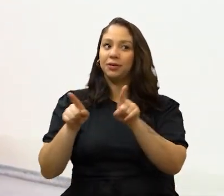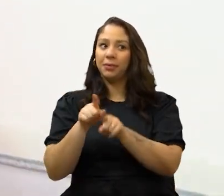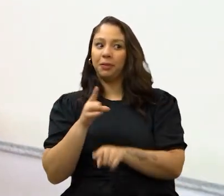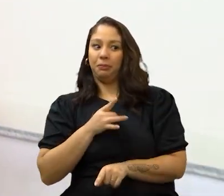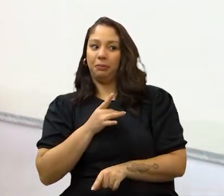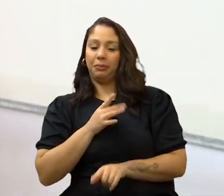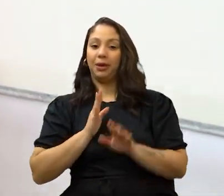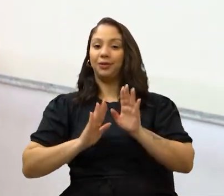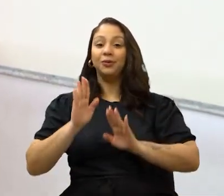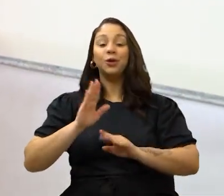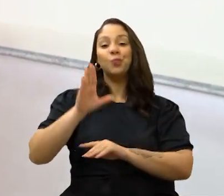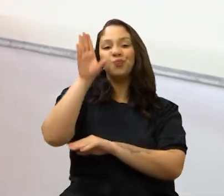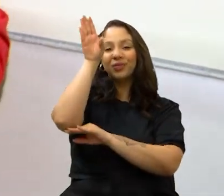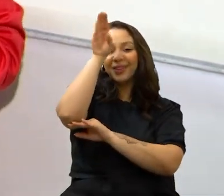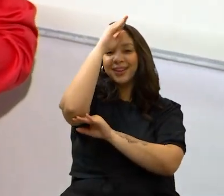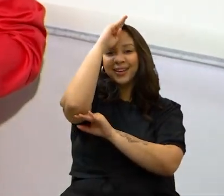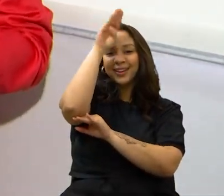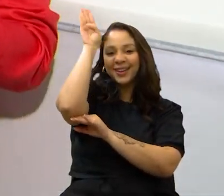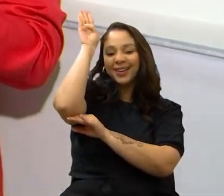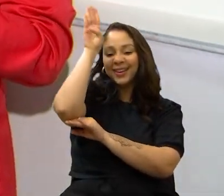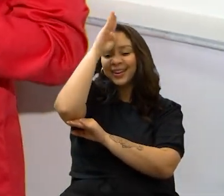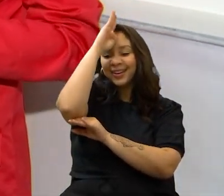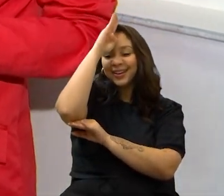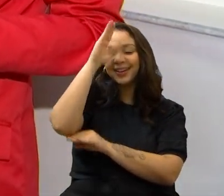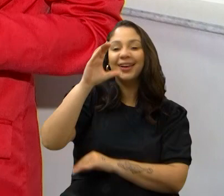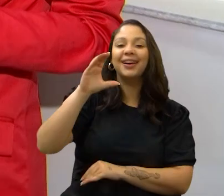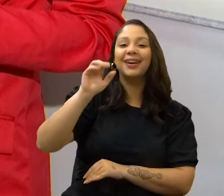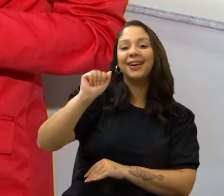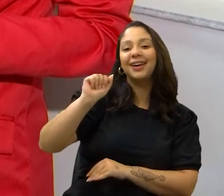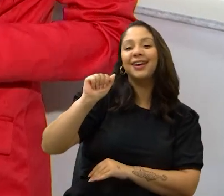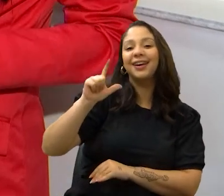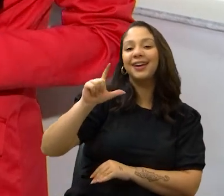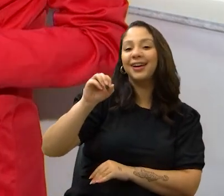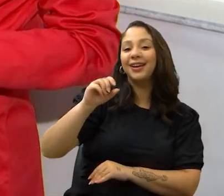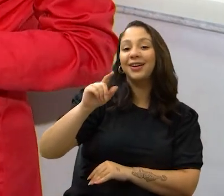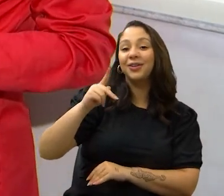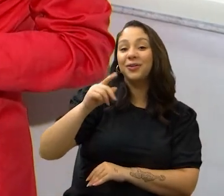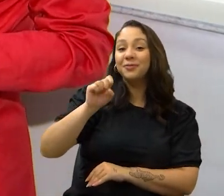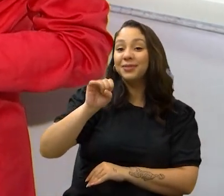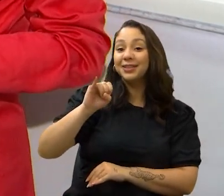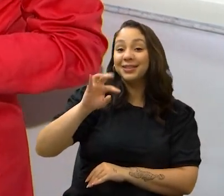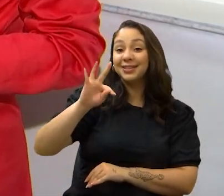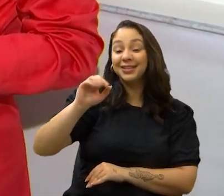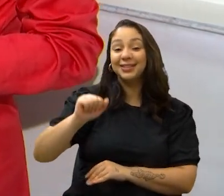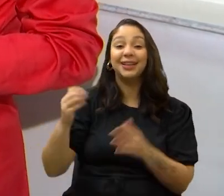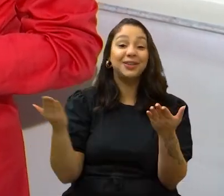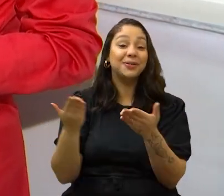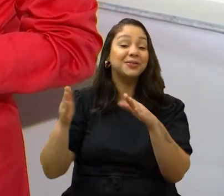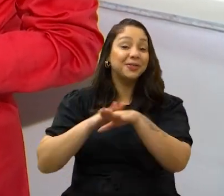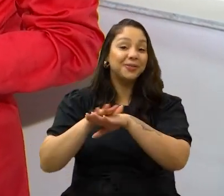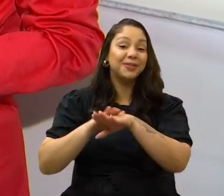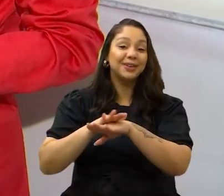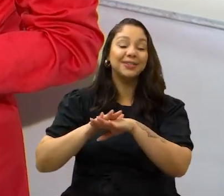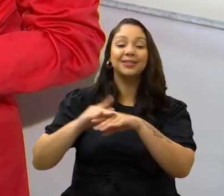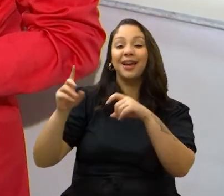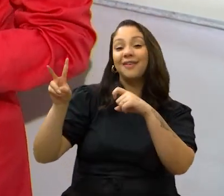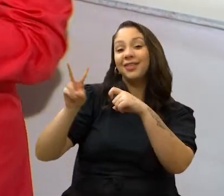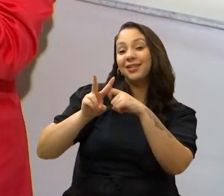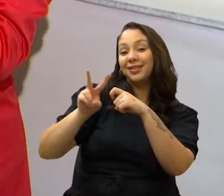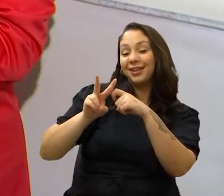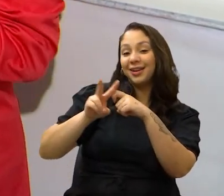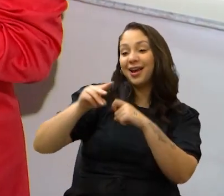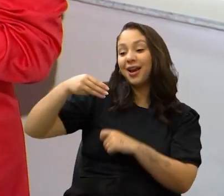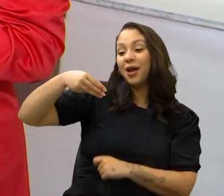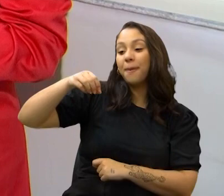a calopsita. E para isso, nós viemos conversar com a médica veterinária Morgana. Tudo bem, doutora?